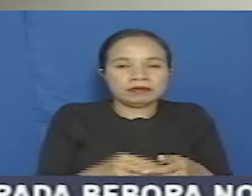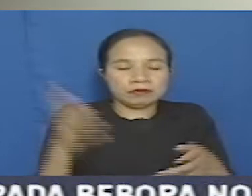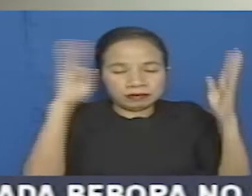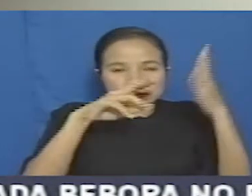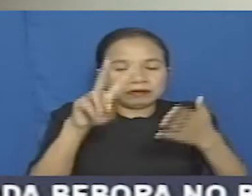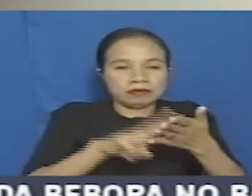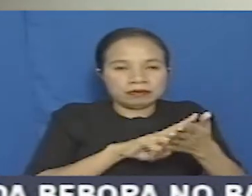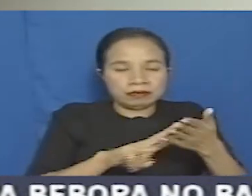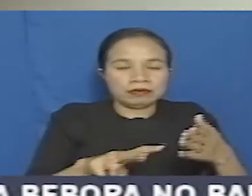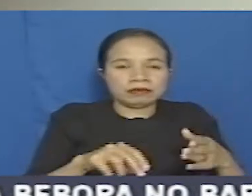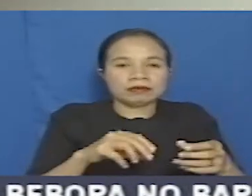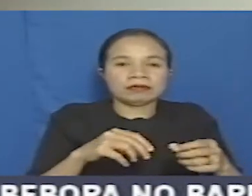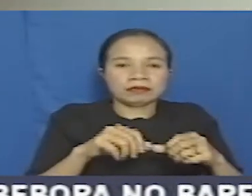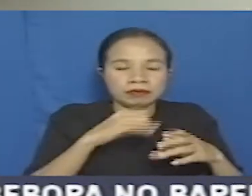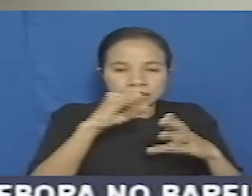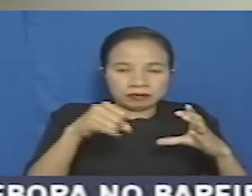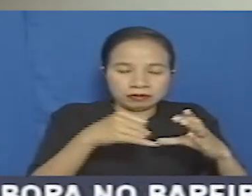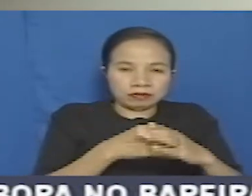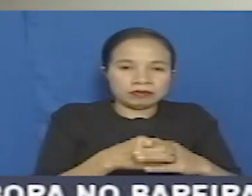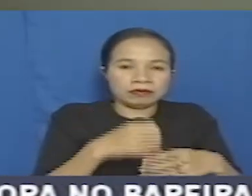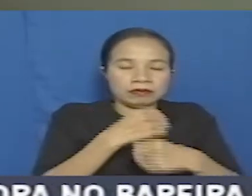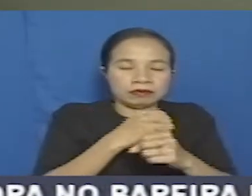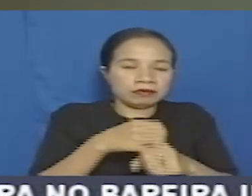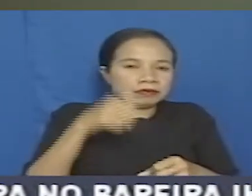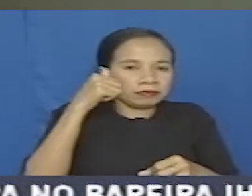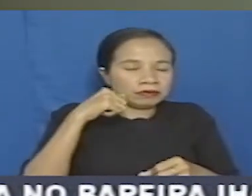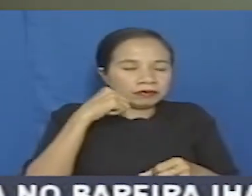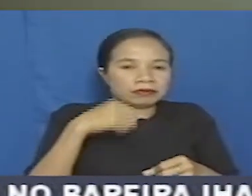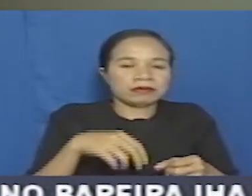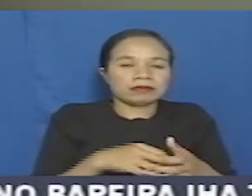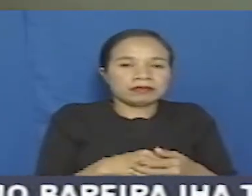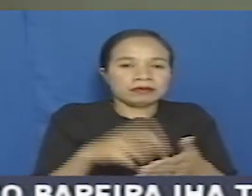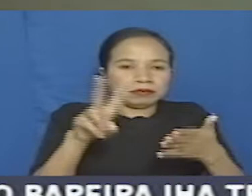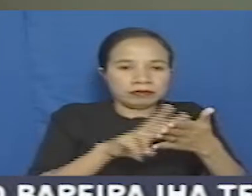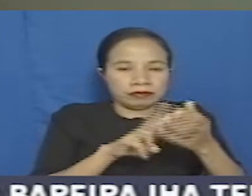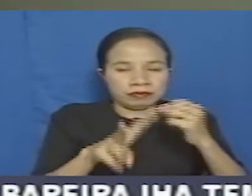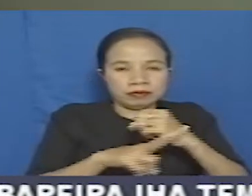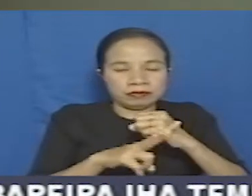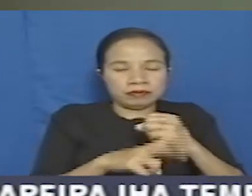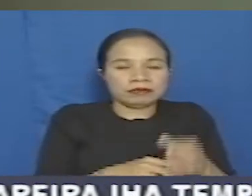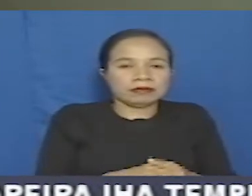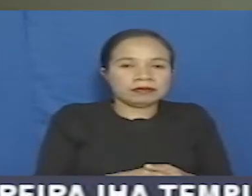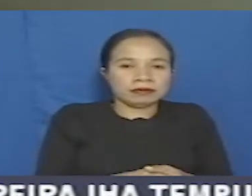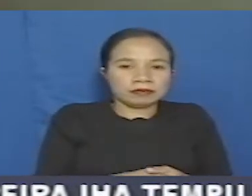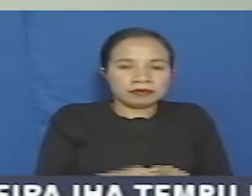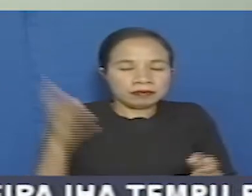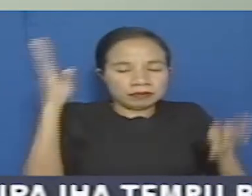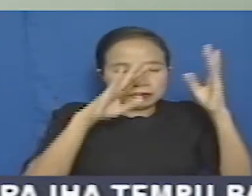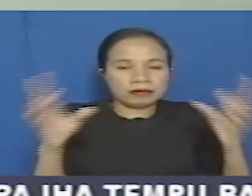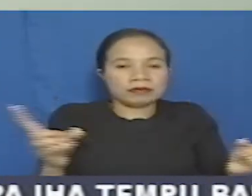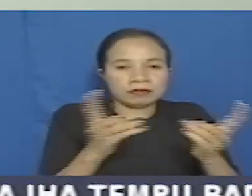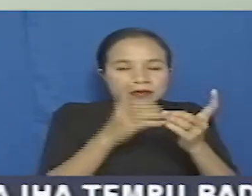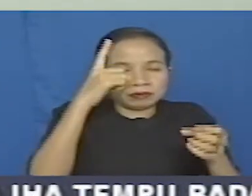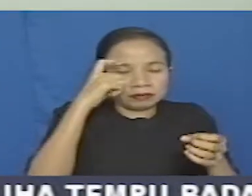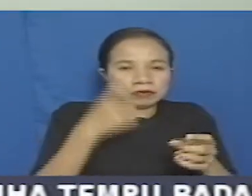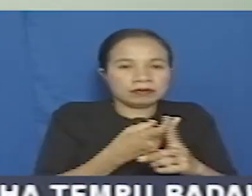inclui incesto, continua a aumentar no halofeto sira sai vítima. Tuernia, caso hiracne acontece, tamba